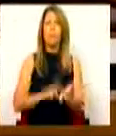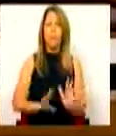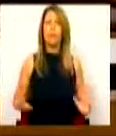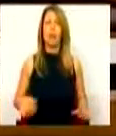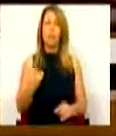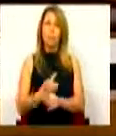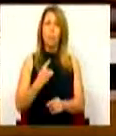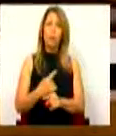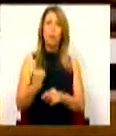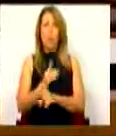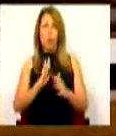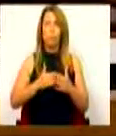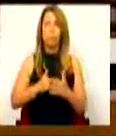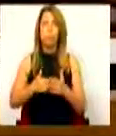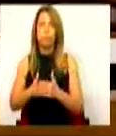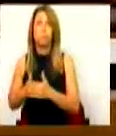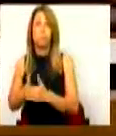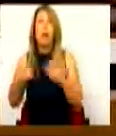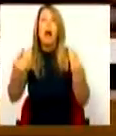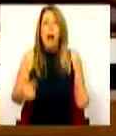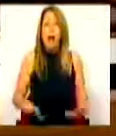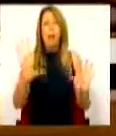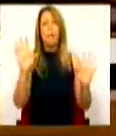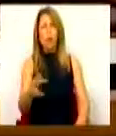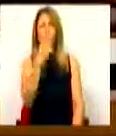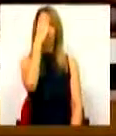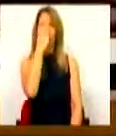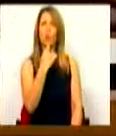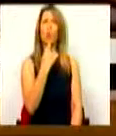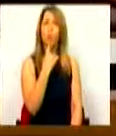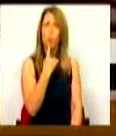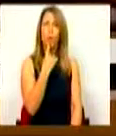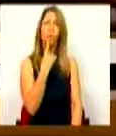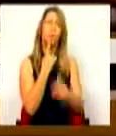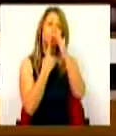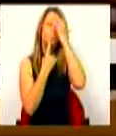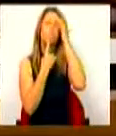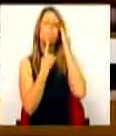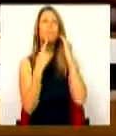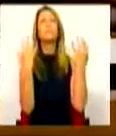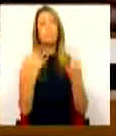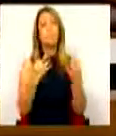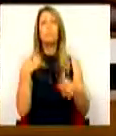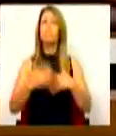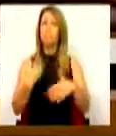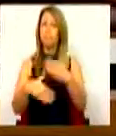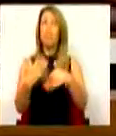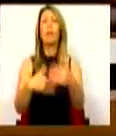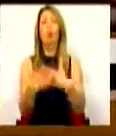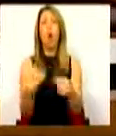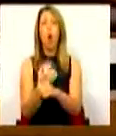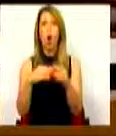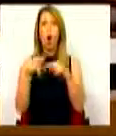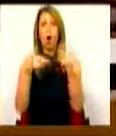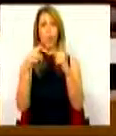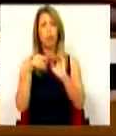todos os constrangimentos, observa-se um enorme esforço que tem permitido avançar com algumas obras que estão em curso e ter